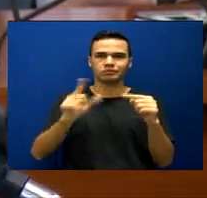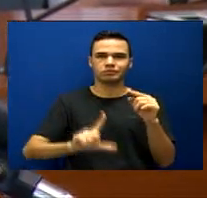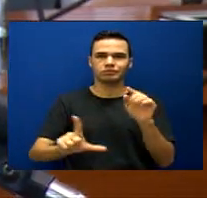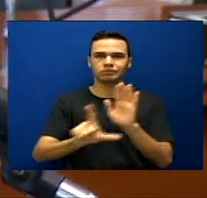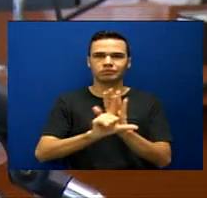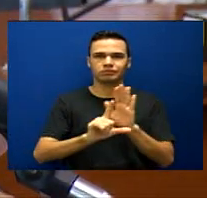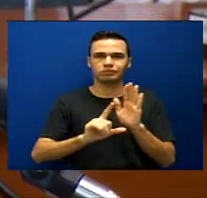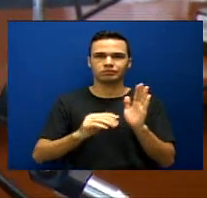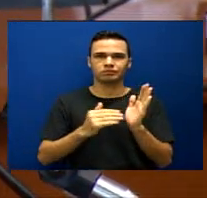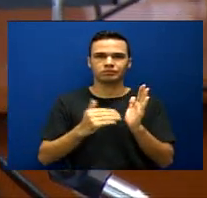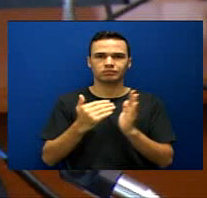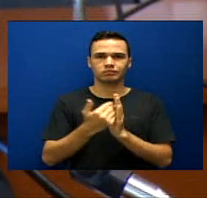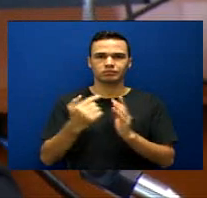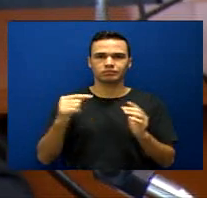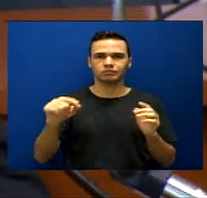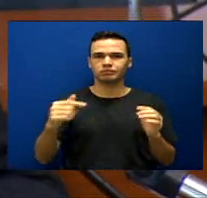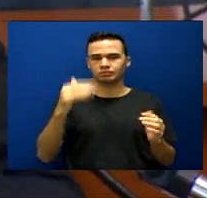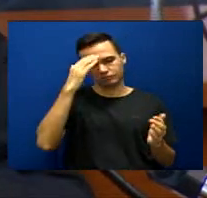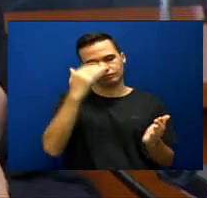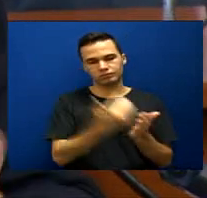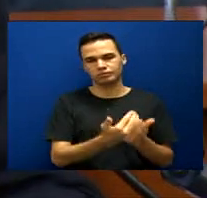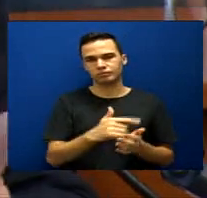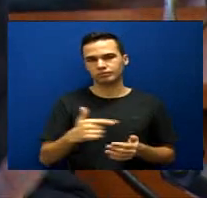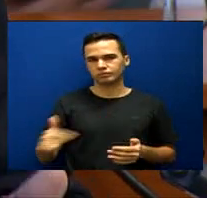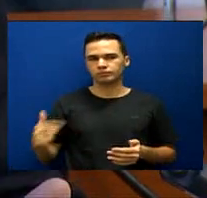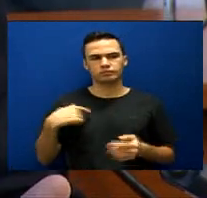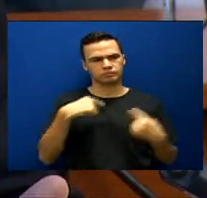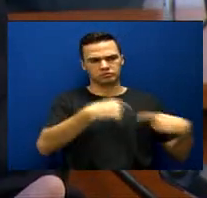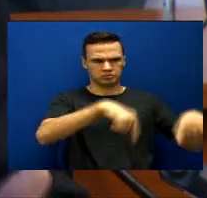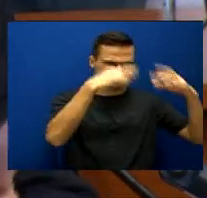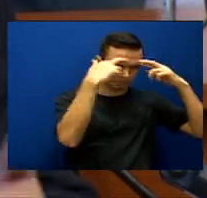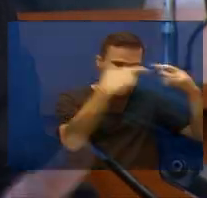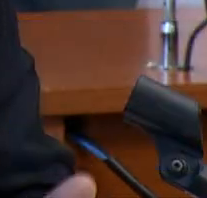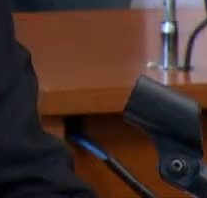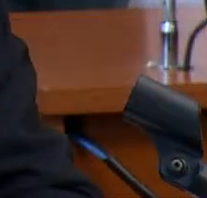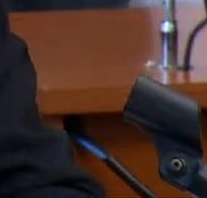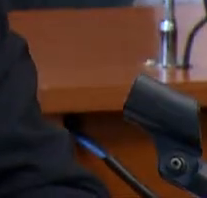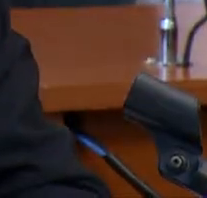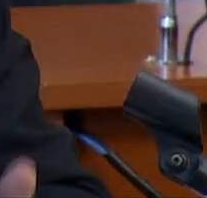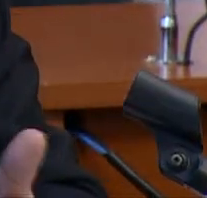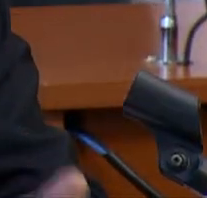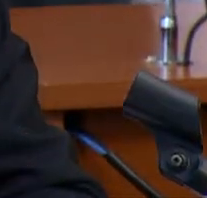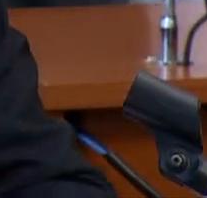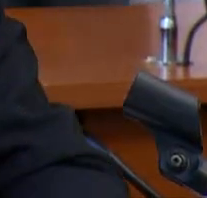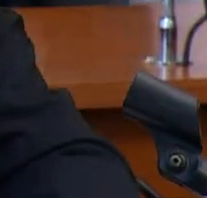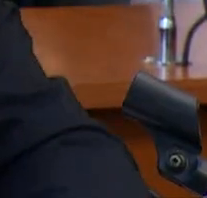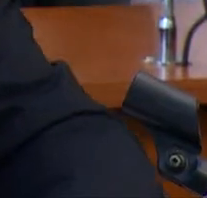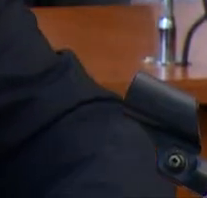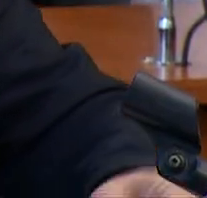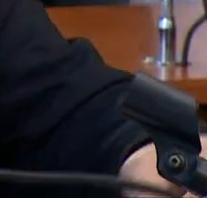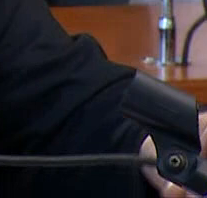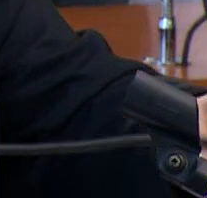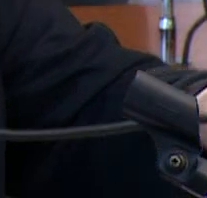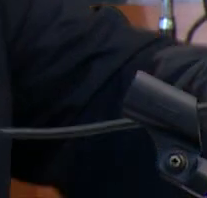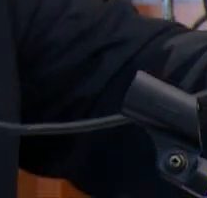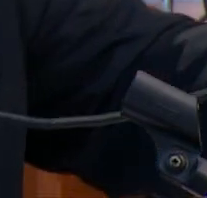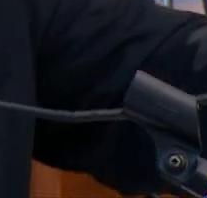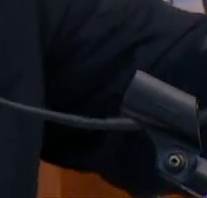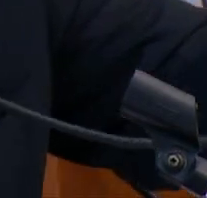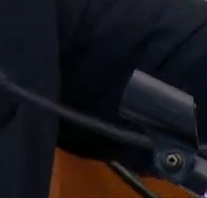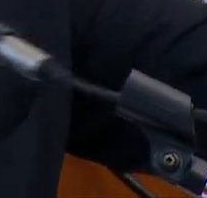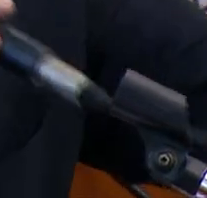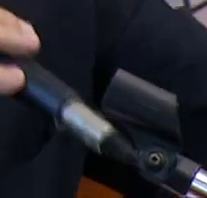meu comentário. Não é tom pejorativo, nada disso. Eu sei que a Vossa Excelência é uma pessoa que se